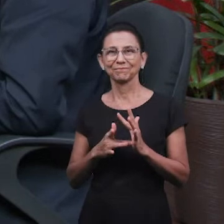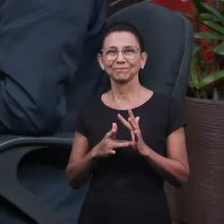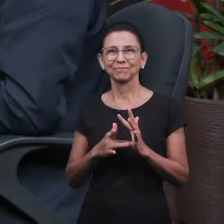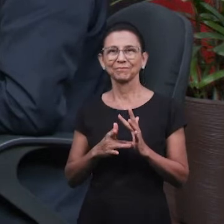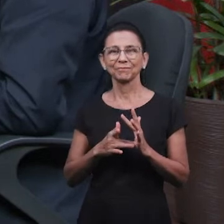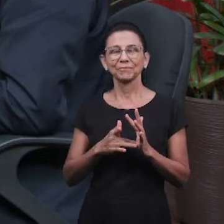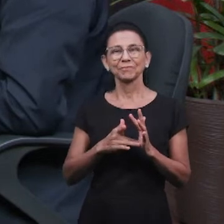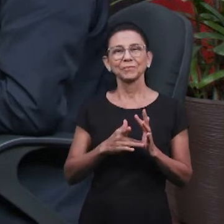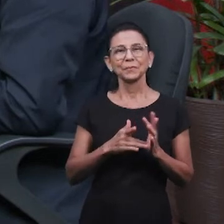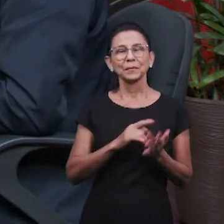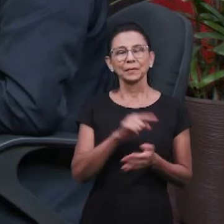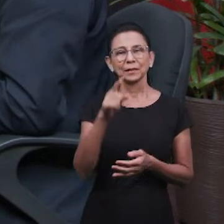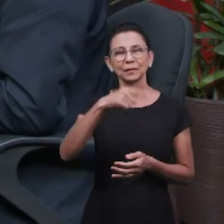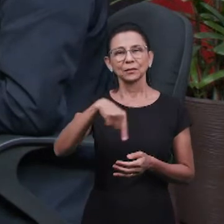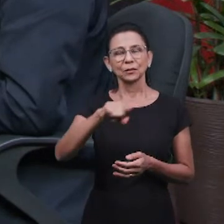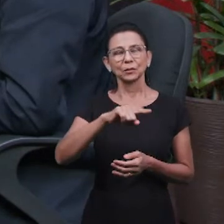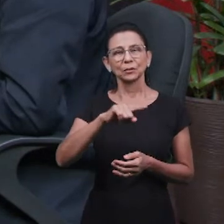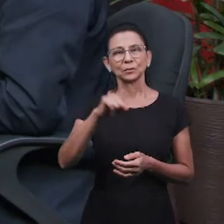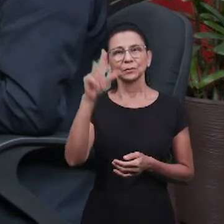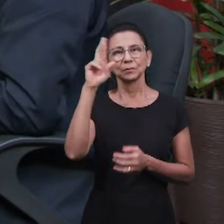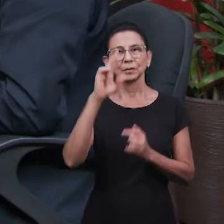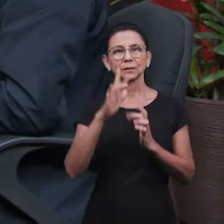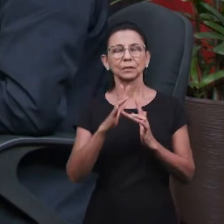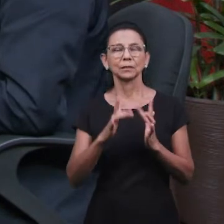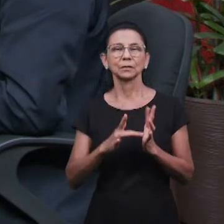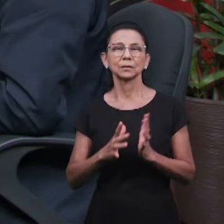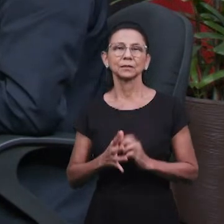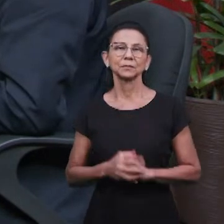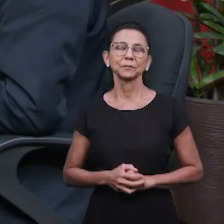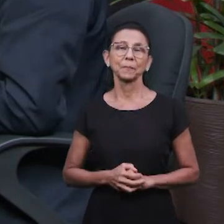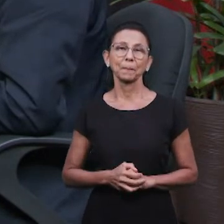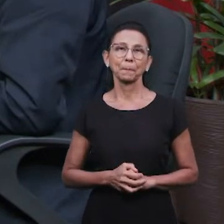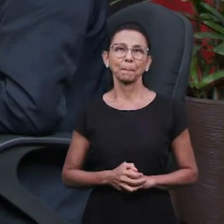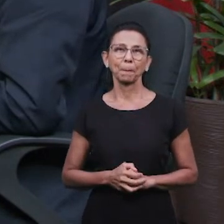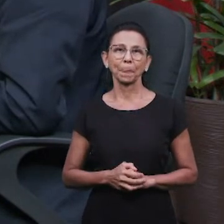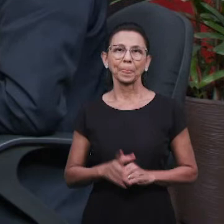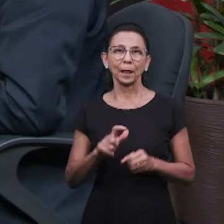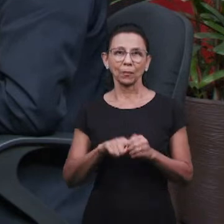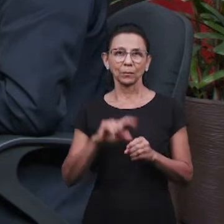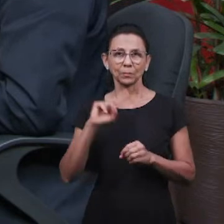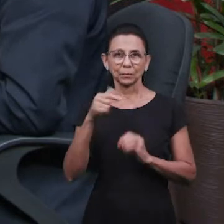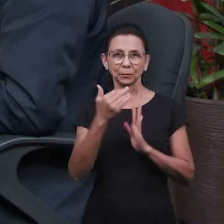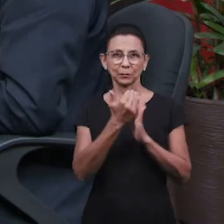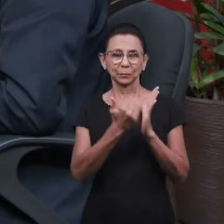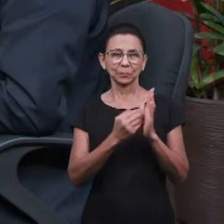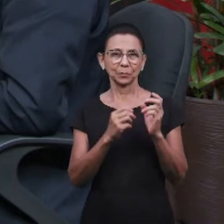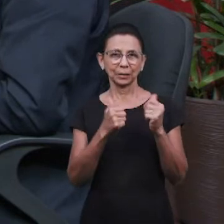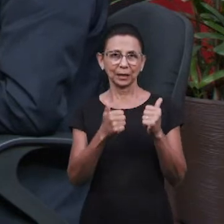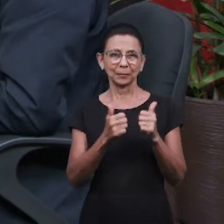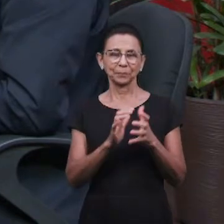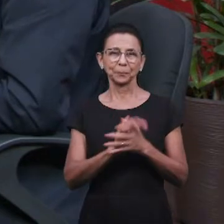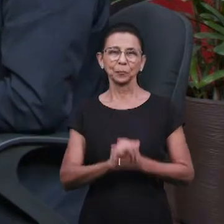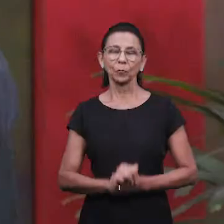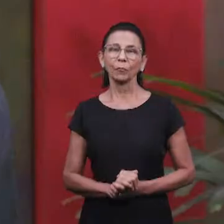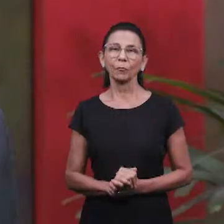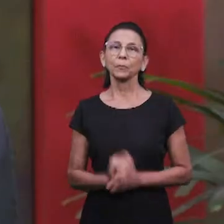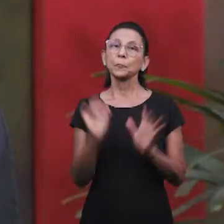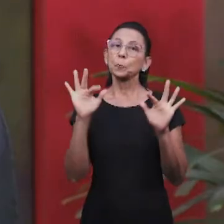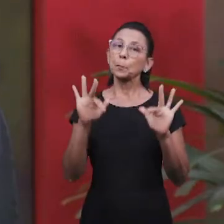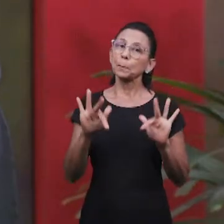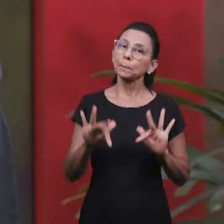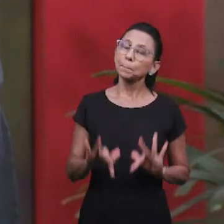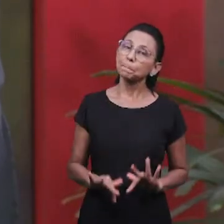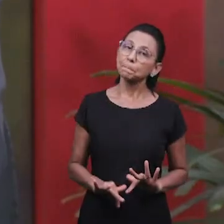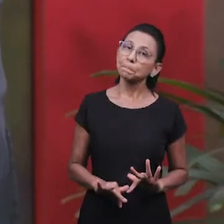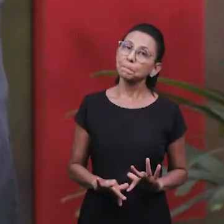Senhor. Jéssica, a paz do Senhor. A paz do Senhor. A Janaína, A paz do Senhor. Se Deus quiser, estaremos juntos numa próxima edição. Amém. Amém. Paz do Senhor. Estamos chegando ao